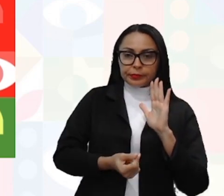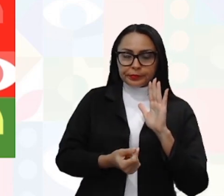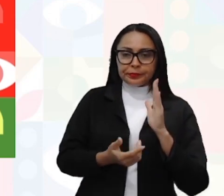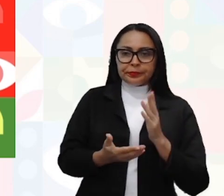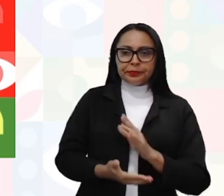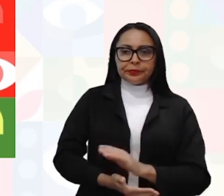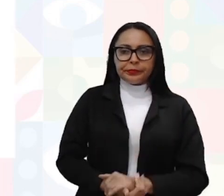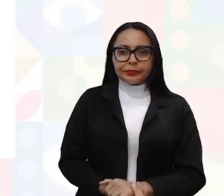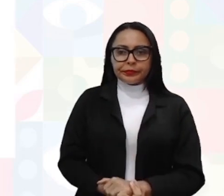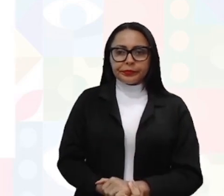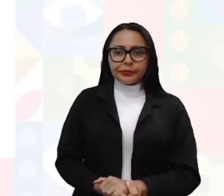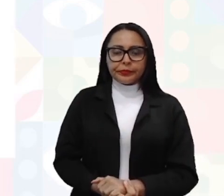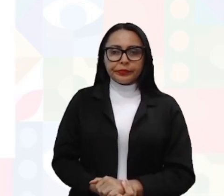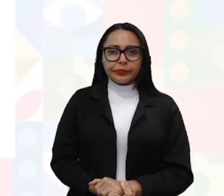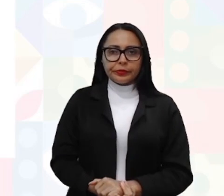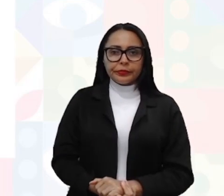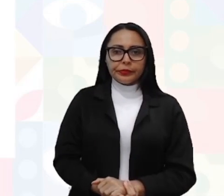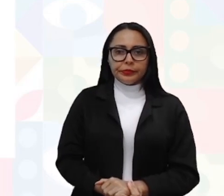mesma cadeia.